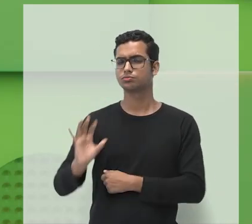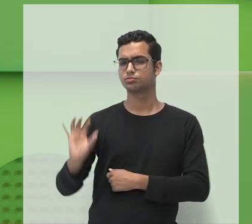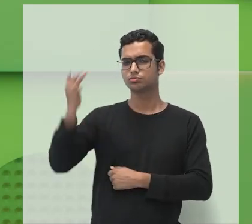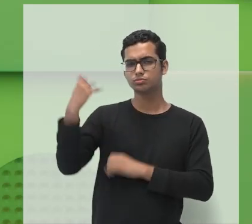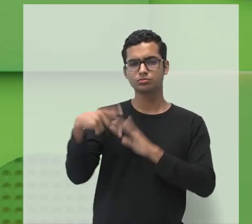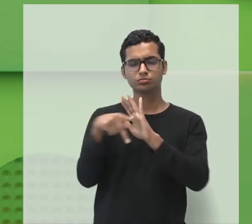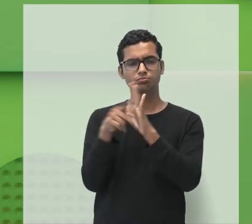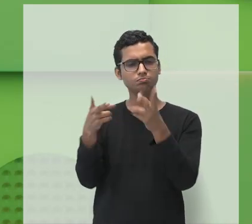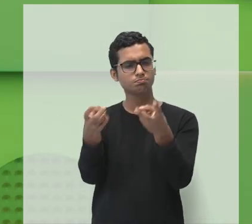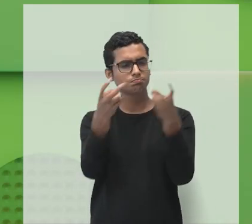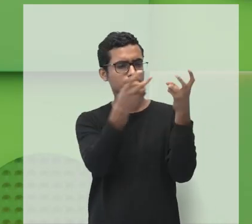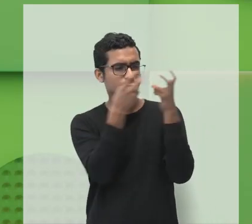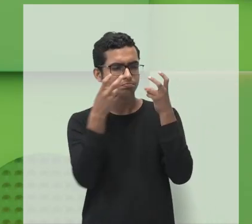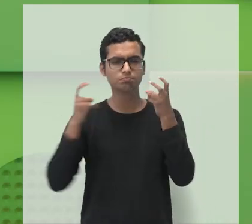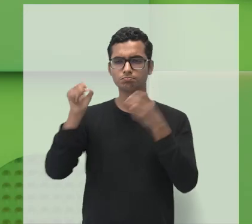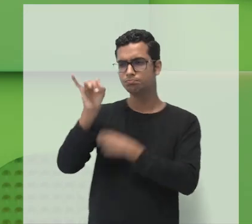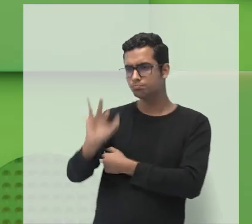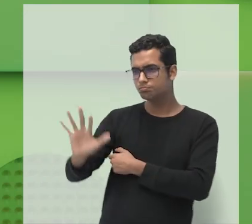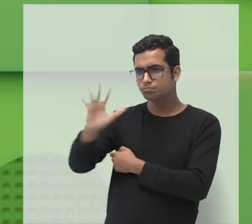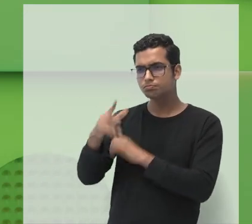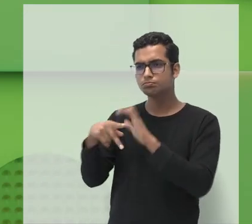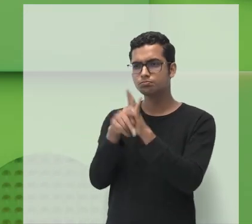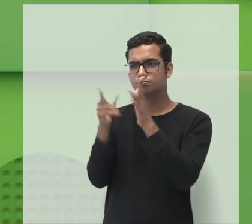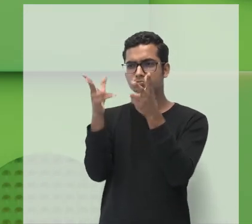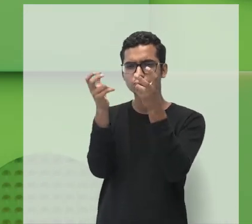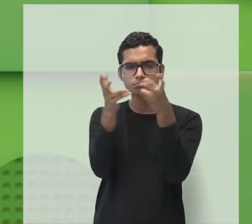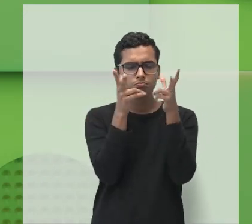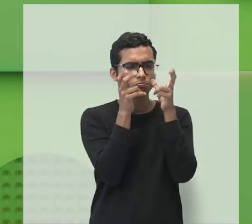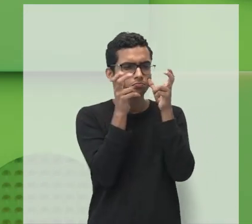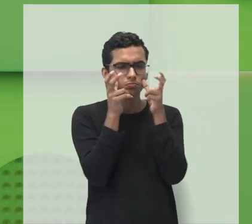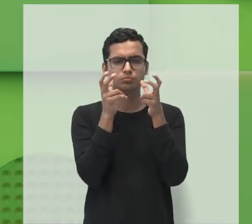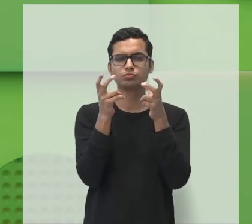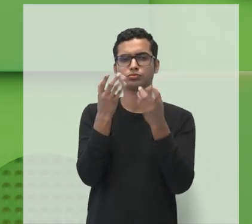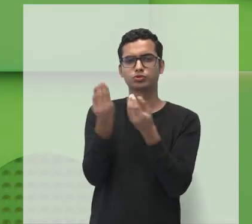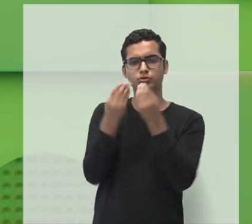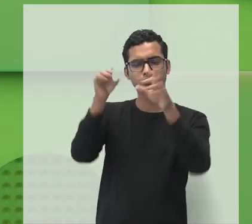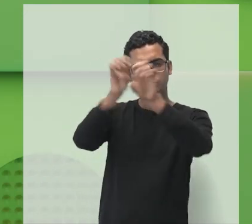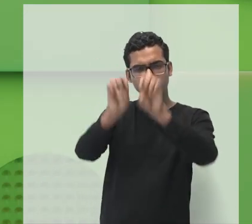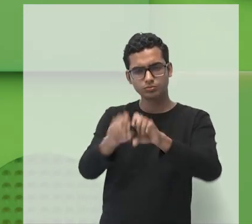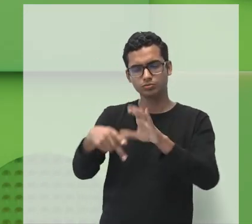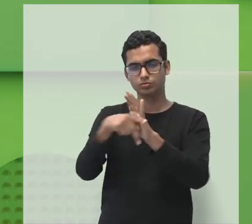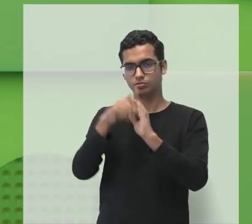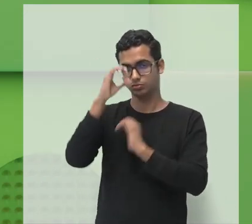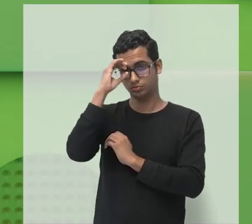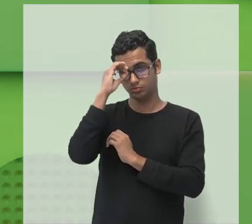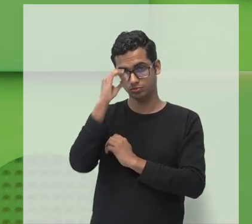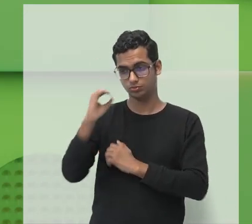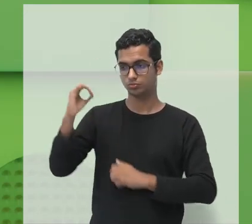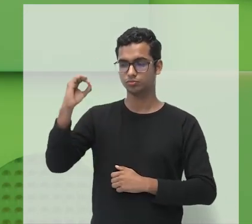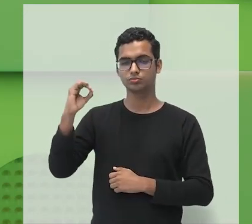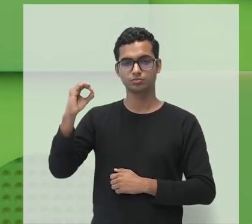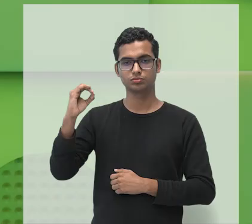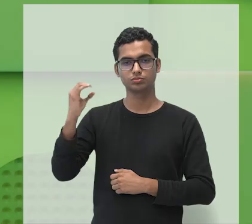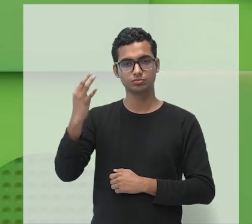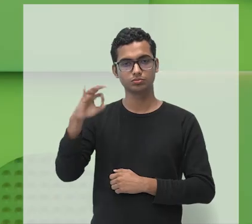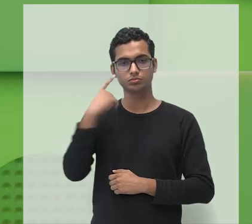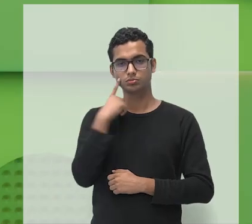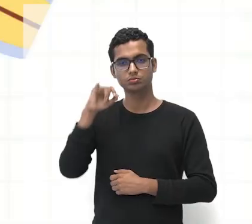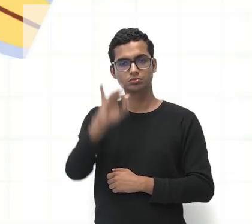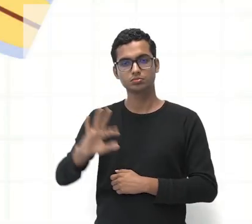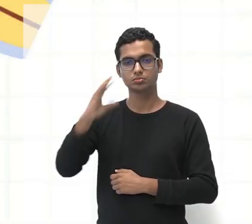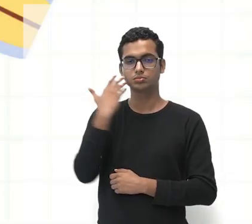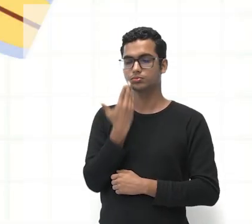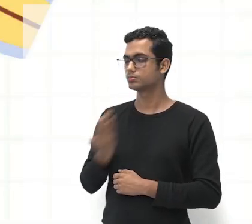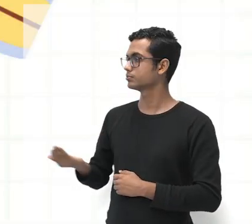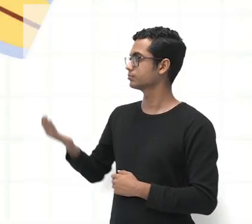a percepção das imagens, ou seja, a fisiologia dos olhos. Vamos voltar aí para a nossa